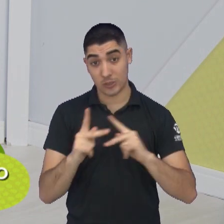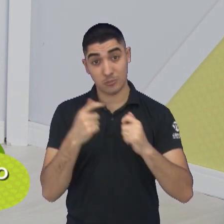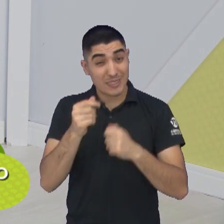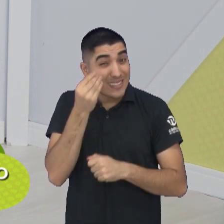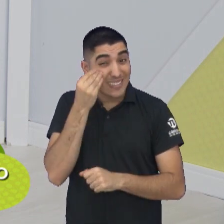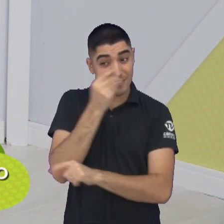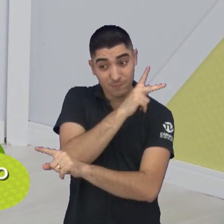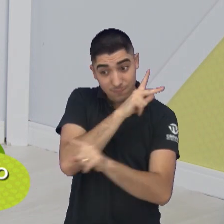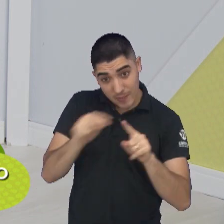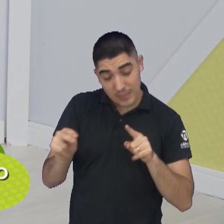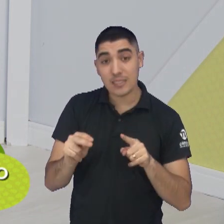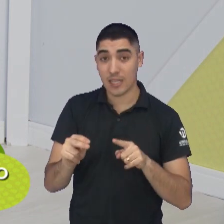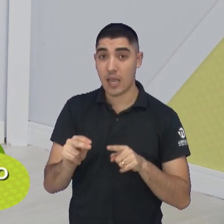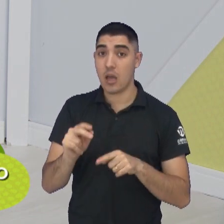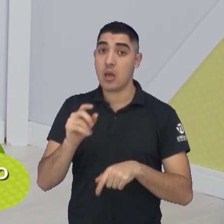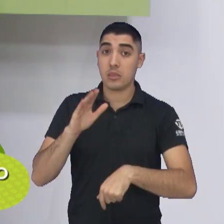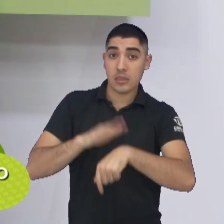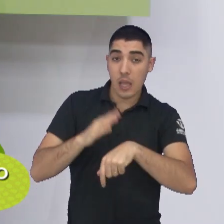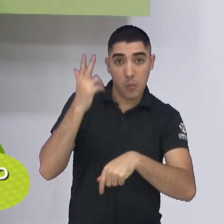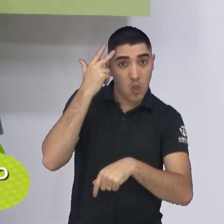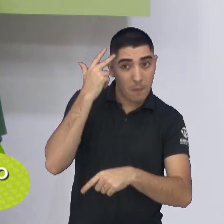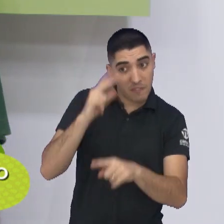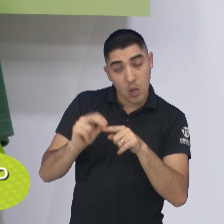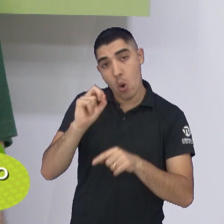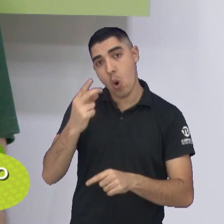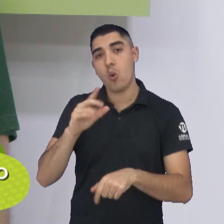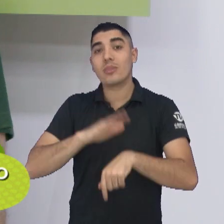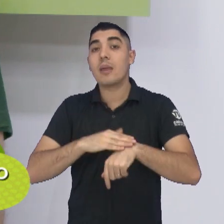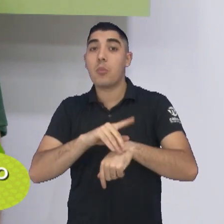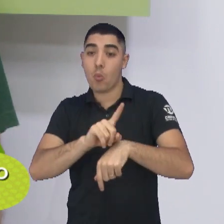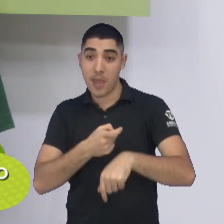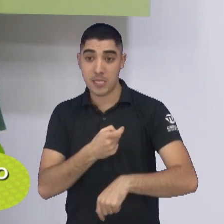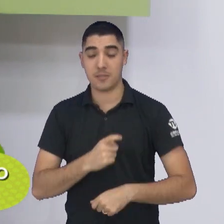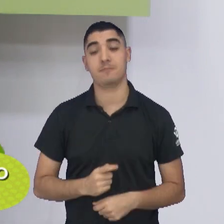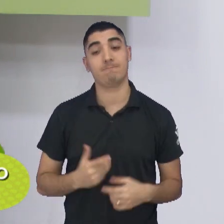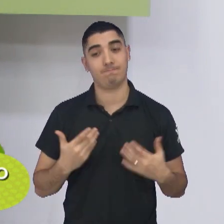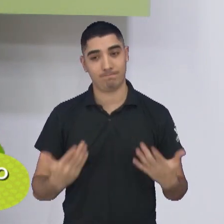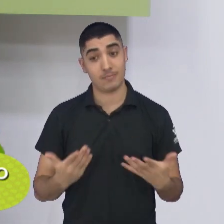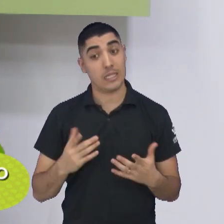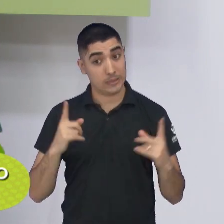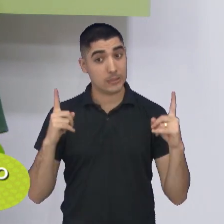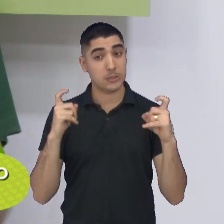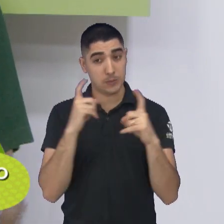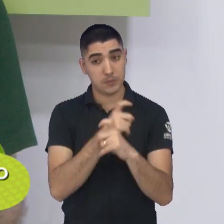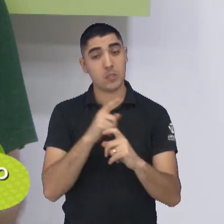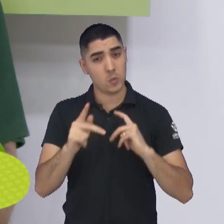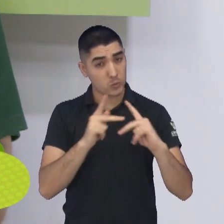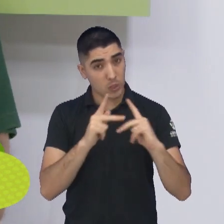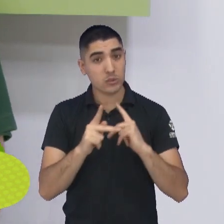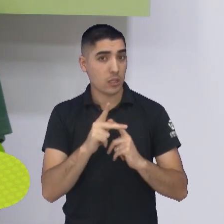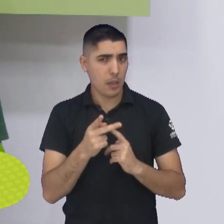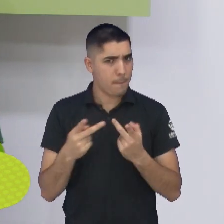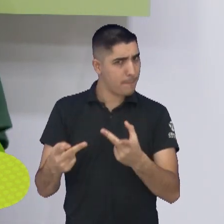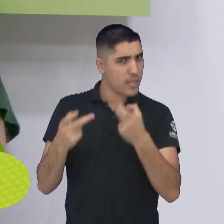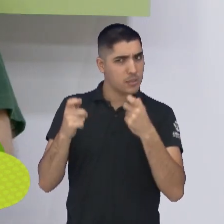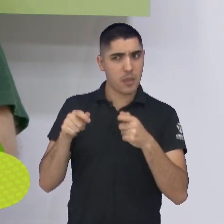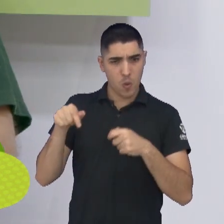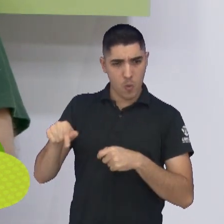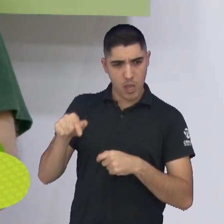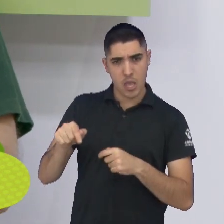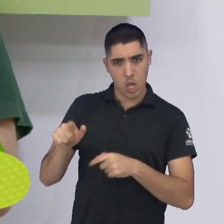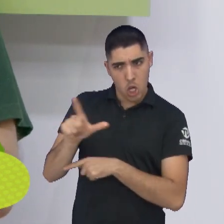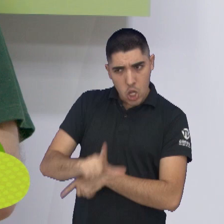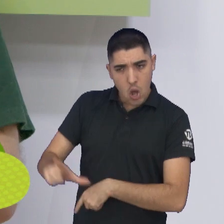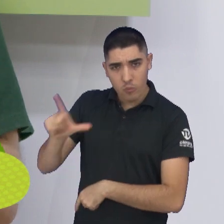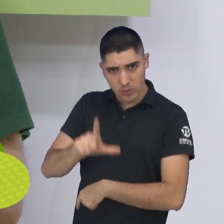normal ou na prorrogação, Brunão. Uma missão difícil para o São José, mas o São José viu que é possível. Contra o Londrina